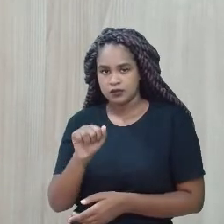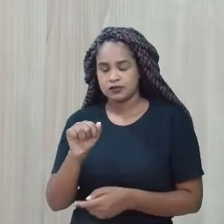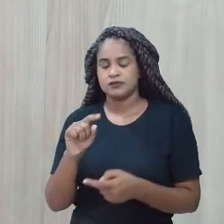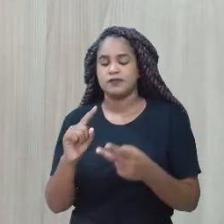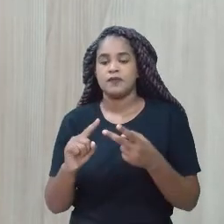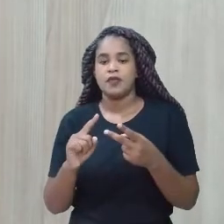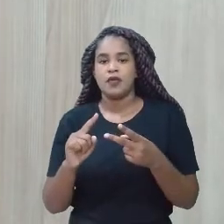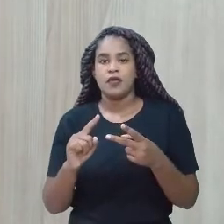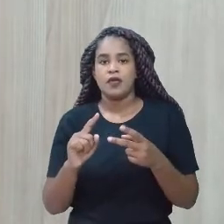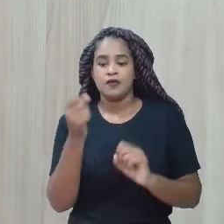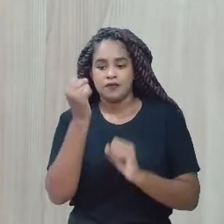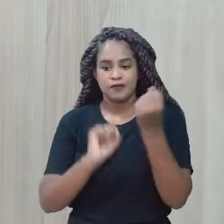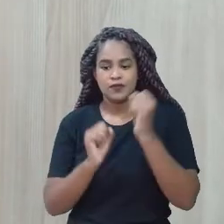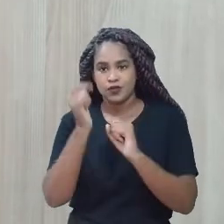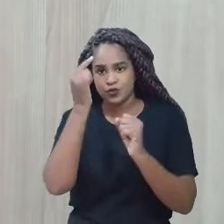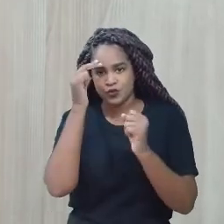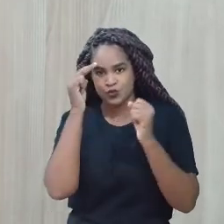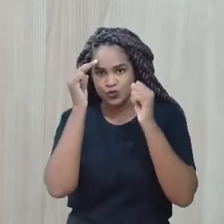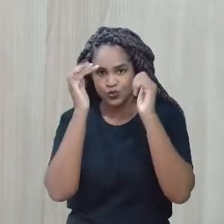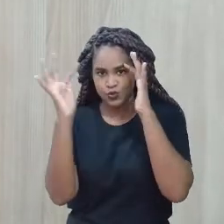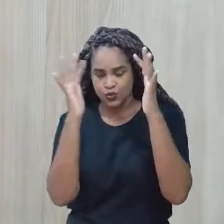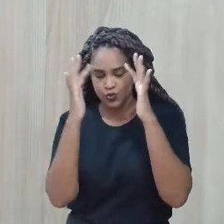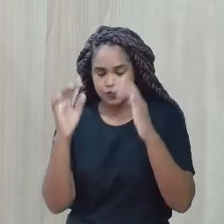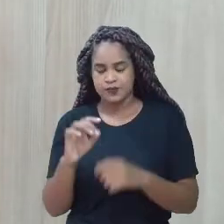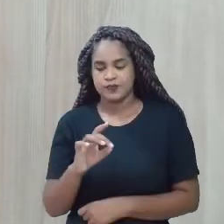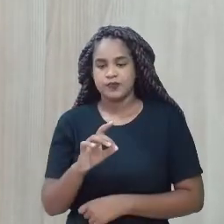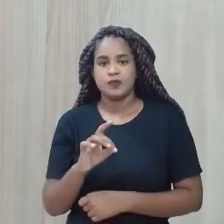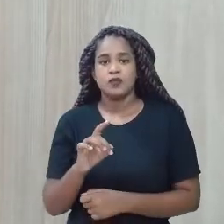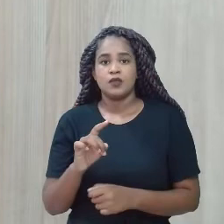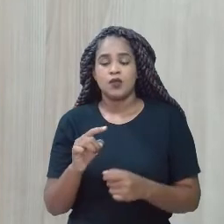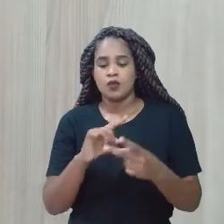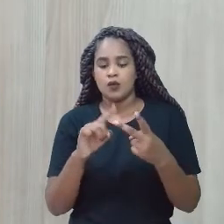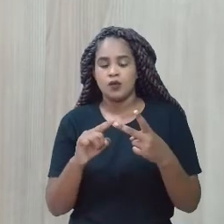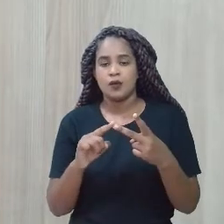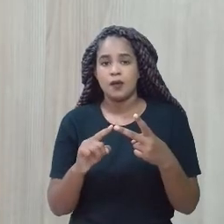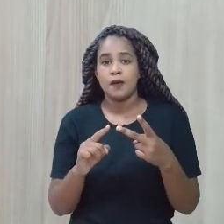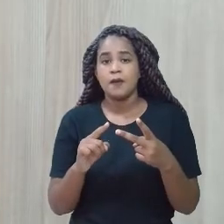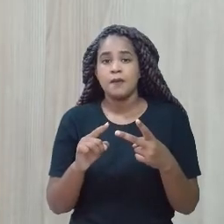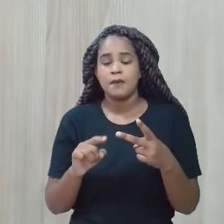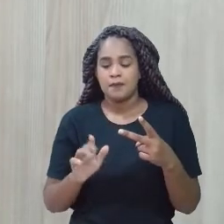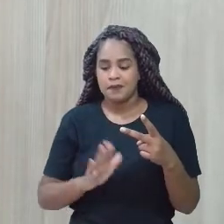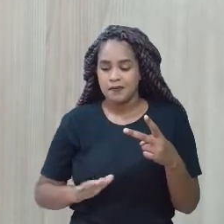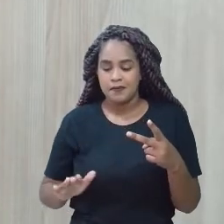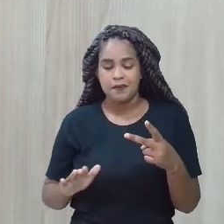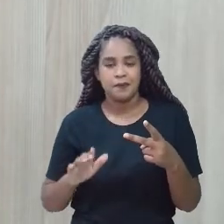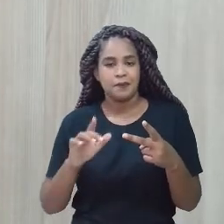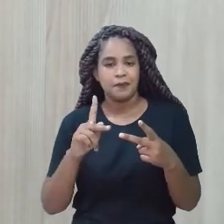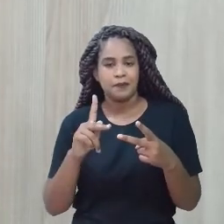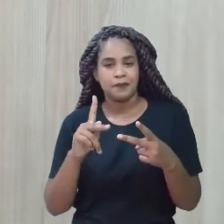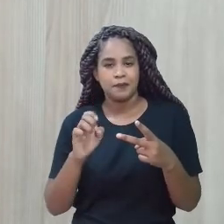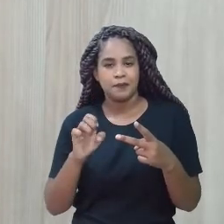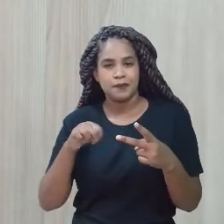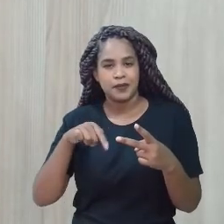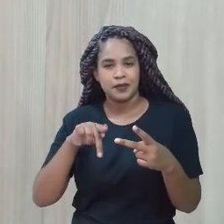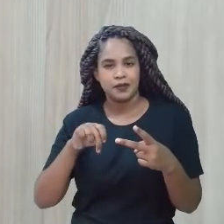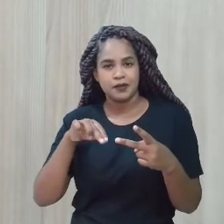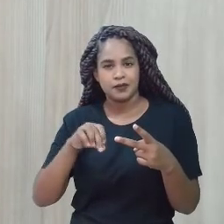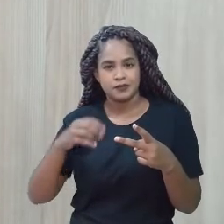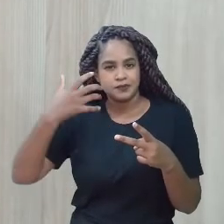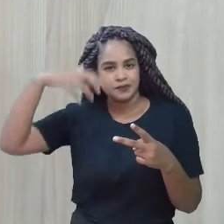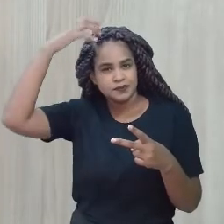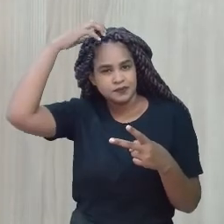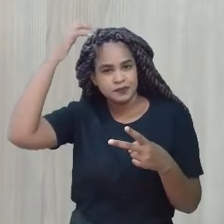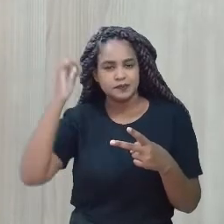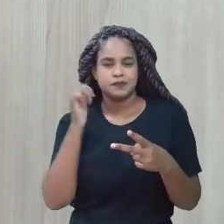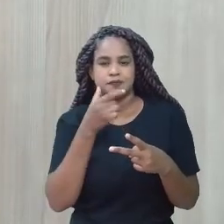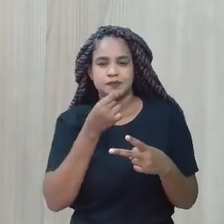Pixar. Keirson também indicou O Pequeno Príncipe, que eu acho que é um livro lindíssimo. Aí